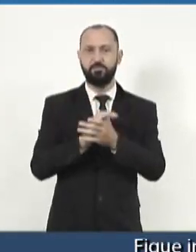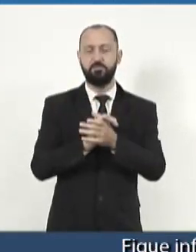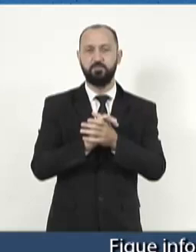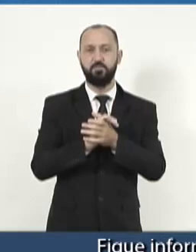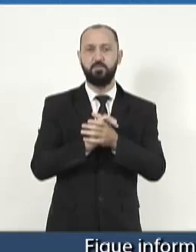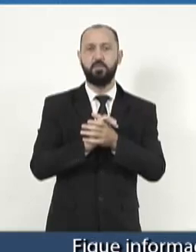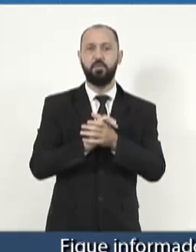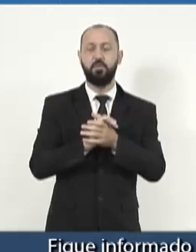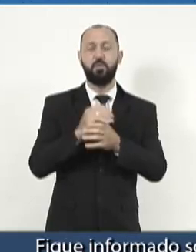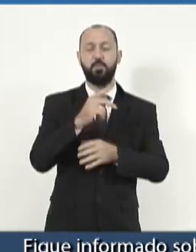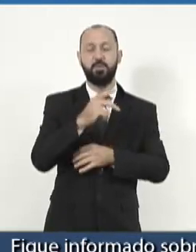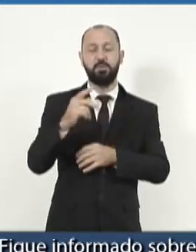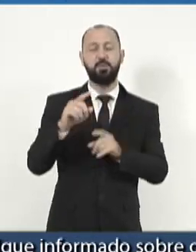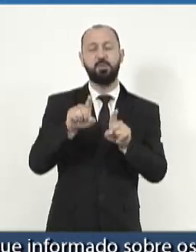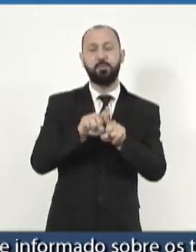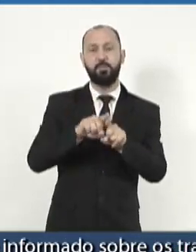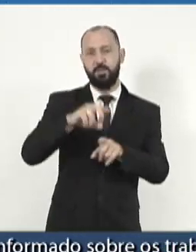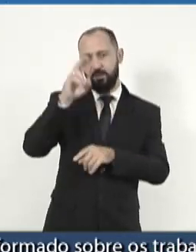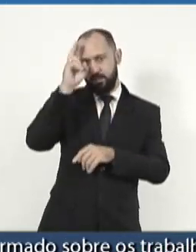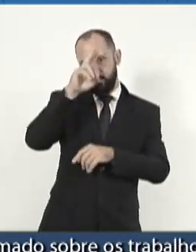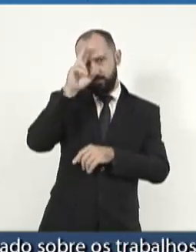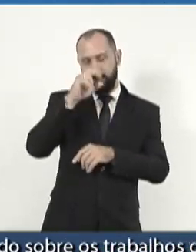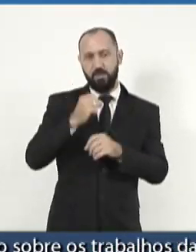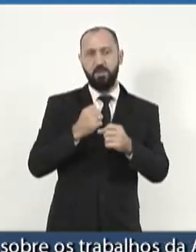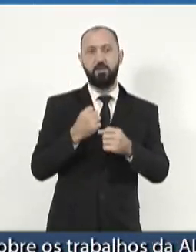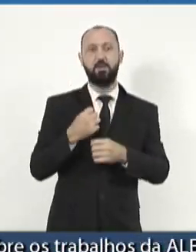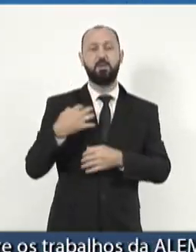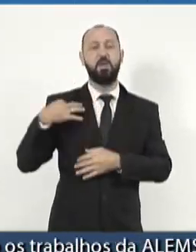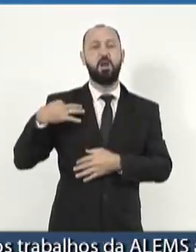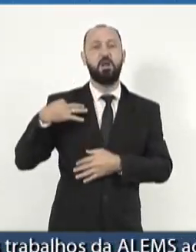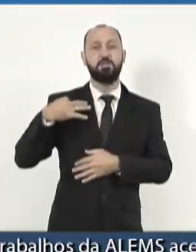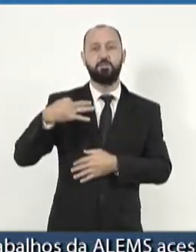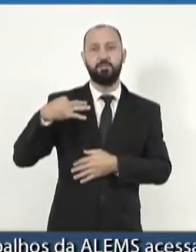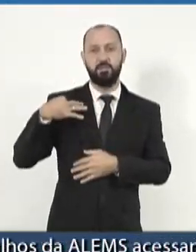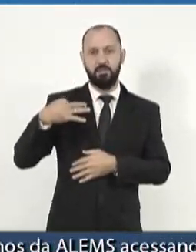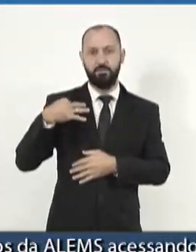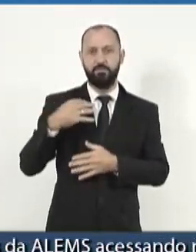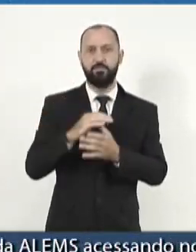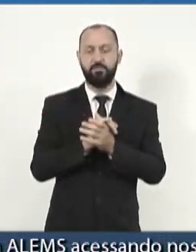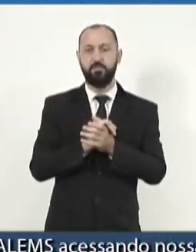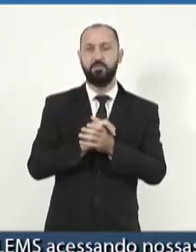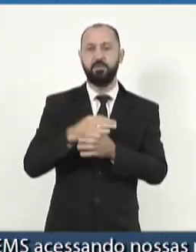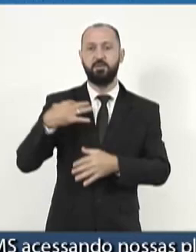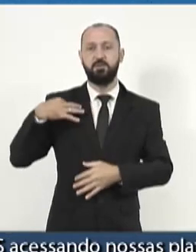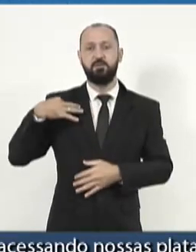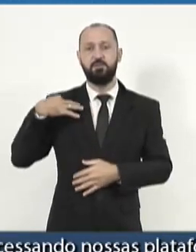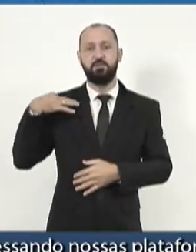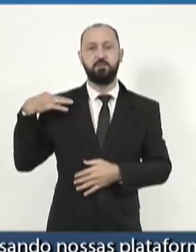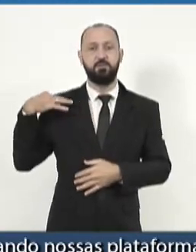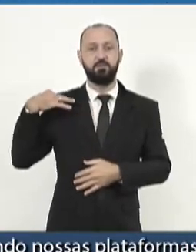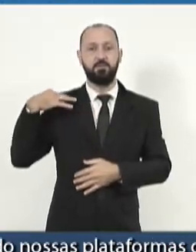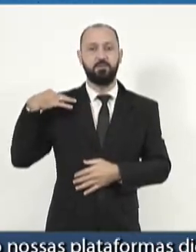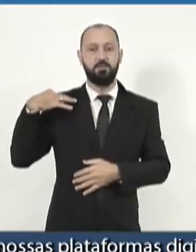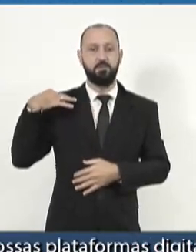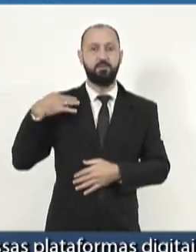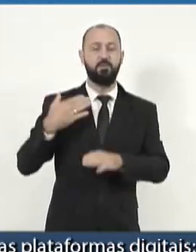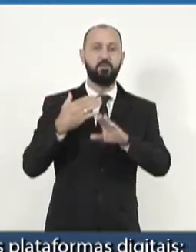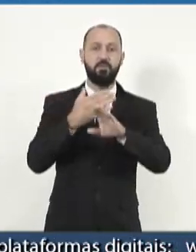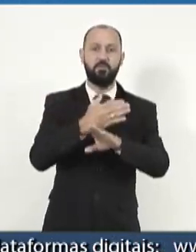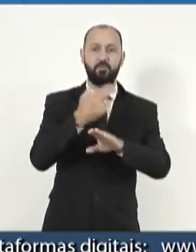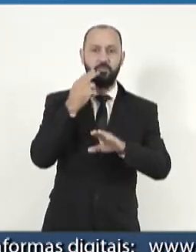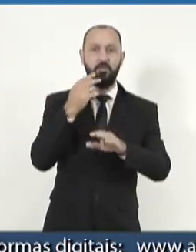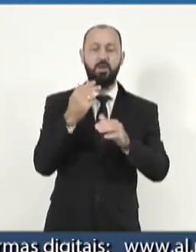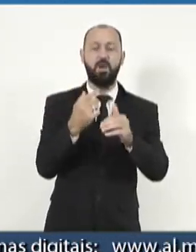aporte, nós vamos aprovar aqui na Assembleia o projeto de lei, né? Vai reduzir a taxa de R$ 45 para R$ 35